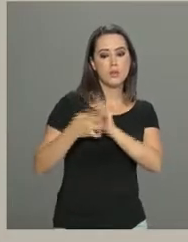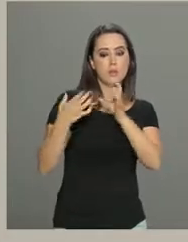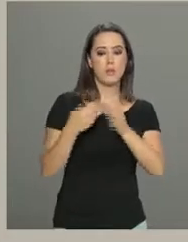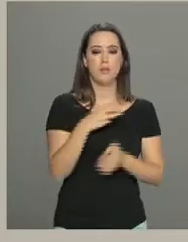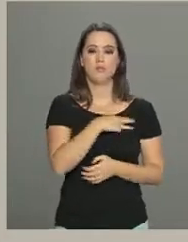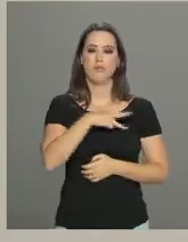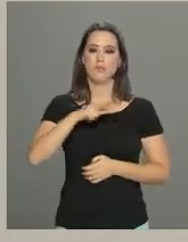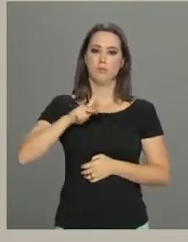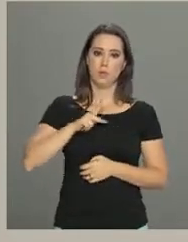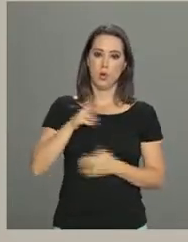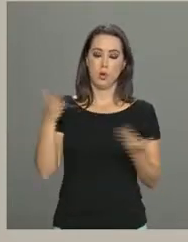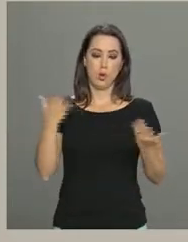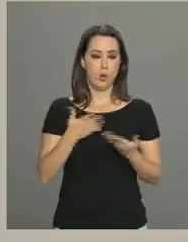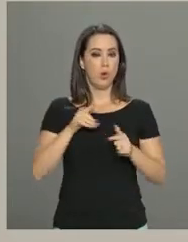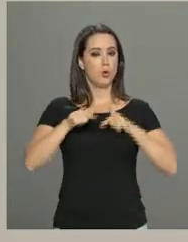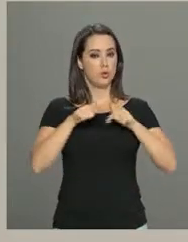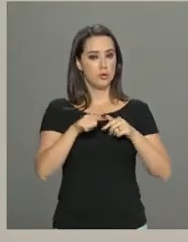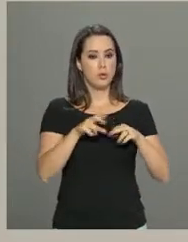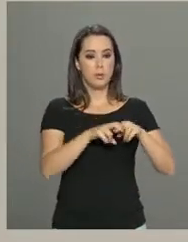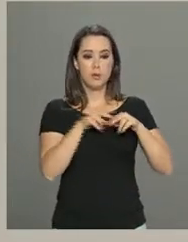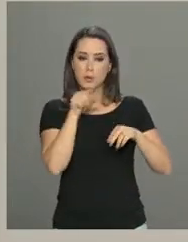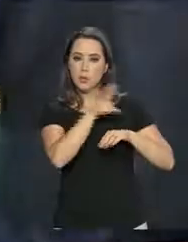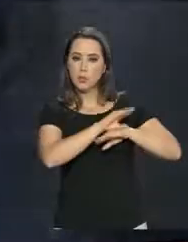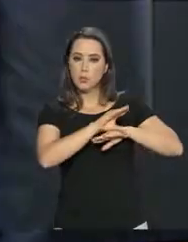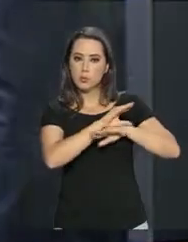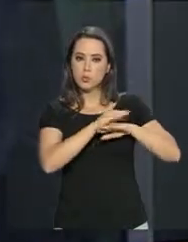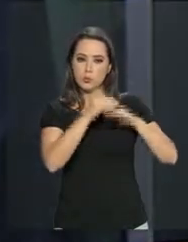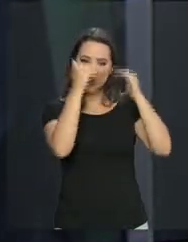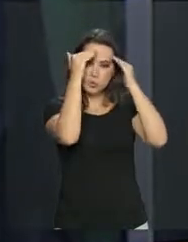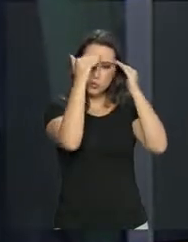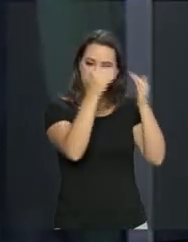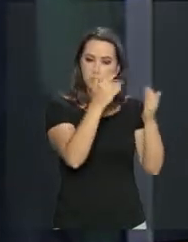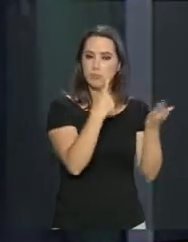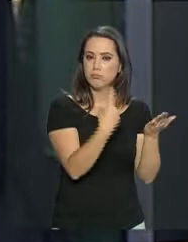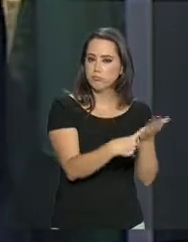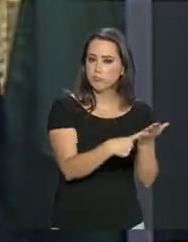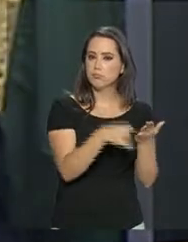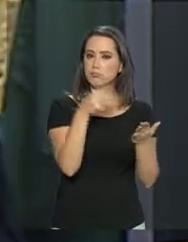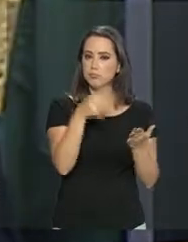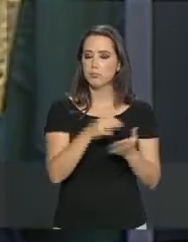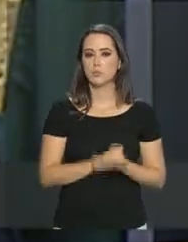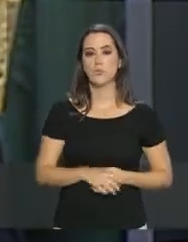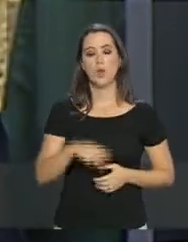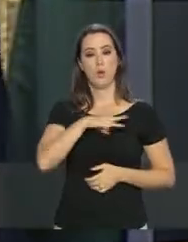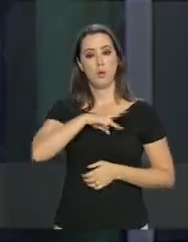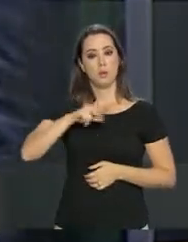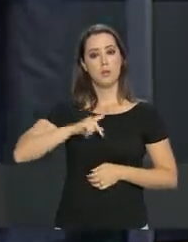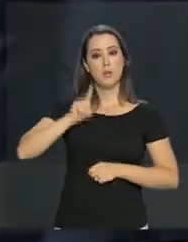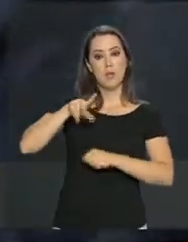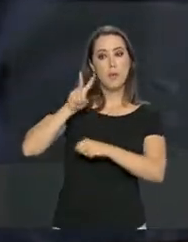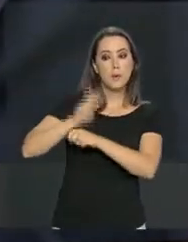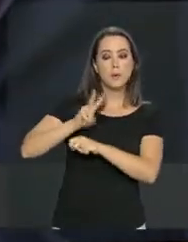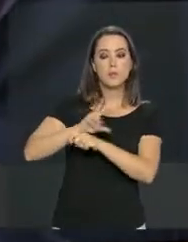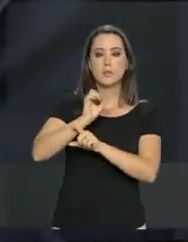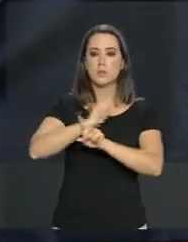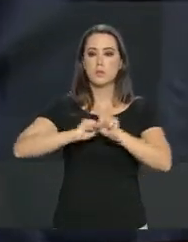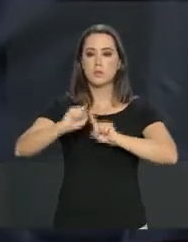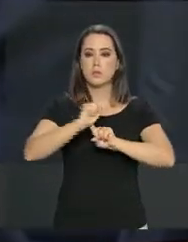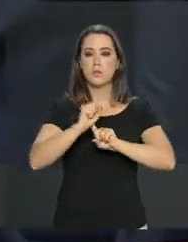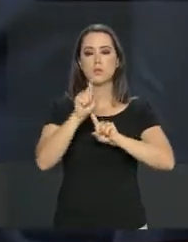que hoje atua para que ela seja cumprida o ministério público é defensor da sociedade e das